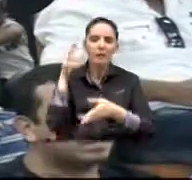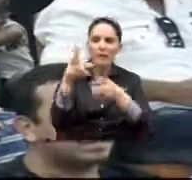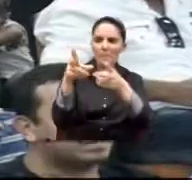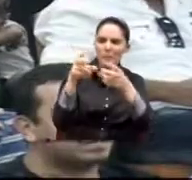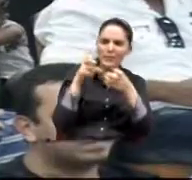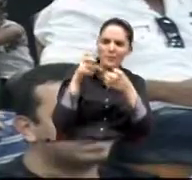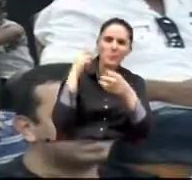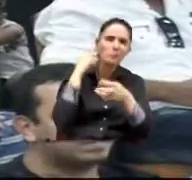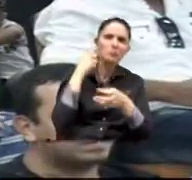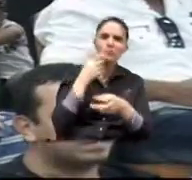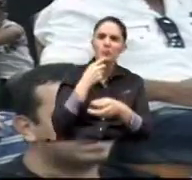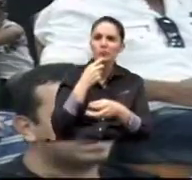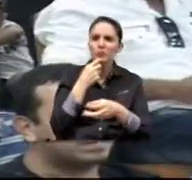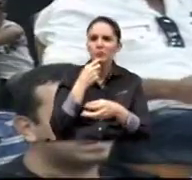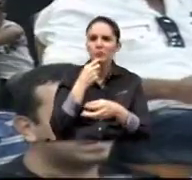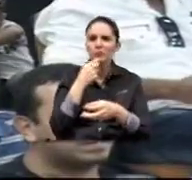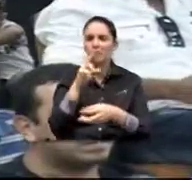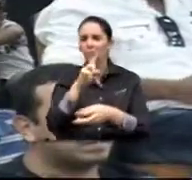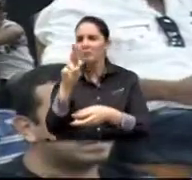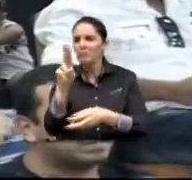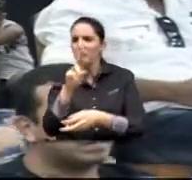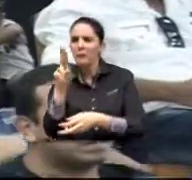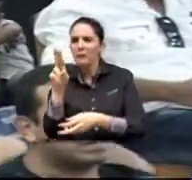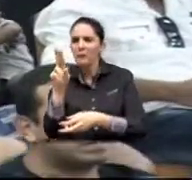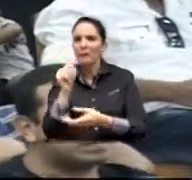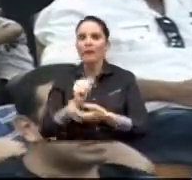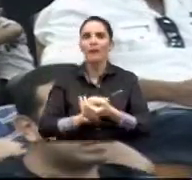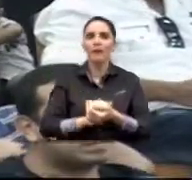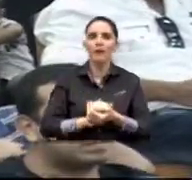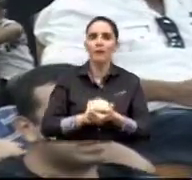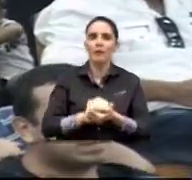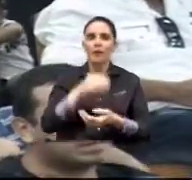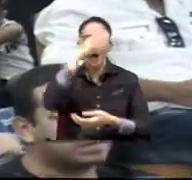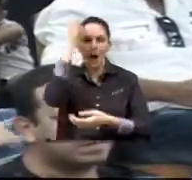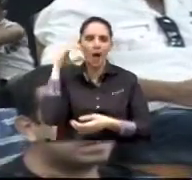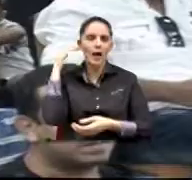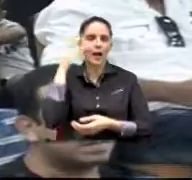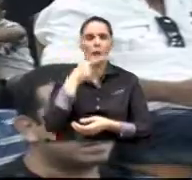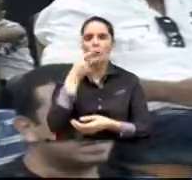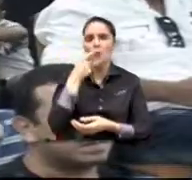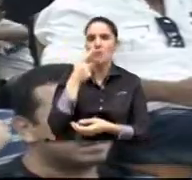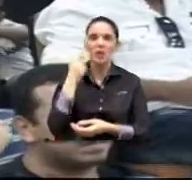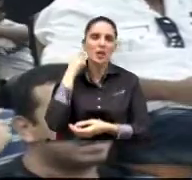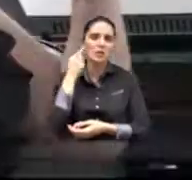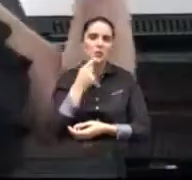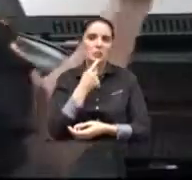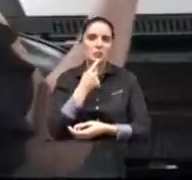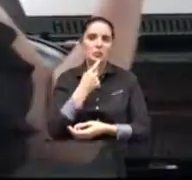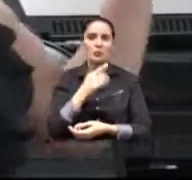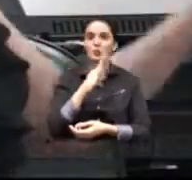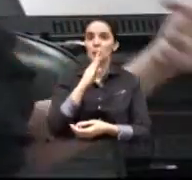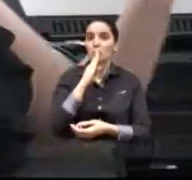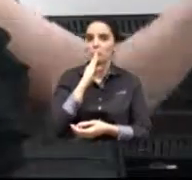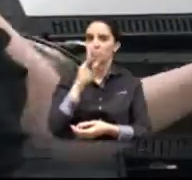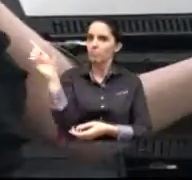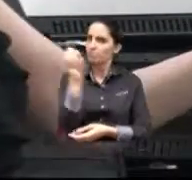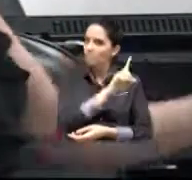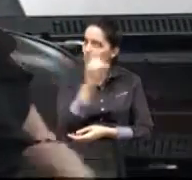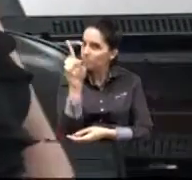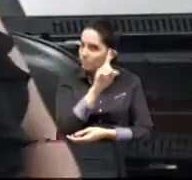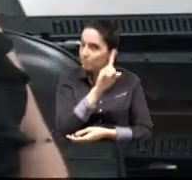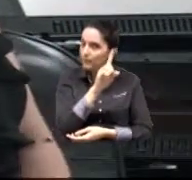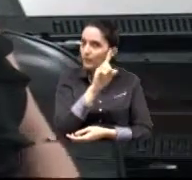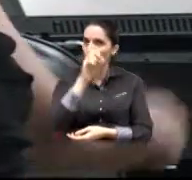Sempre corrijo a nomenclatura quando as pessoas falam de surdo e mudo, que eu sei que vocês detestam. Né? Tem que começar o respeito